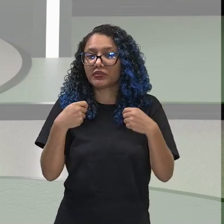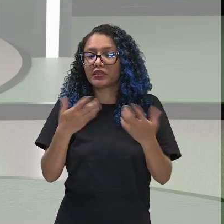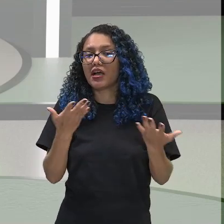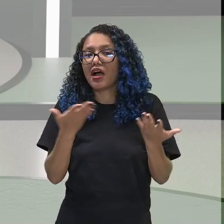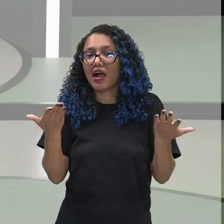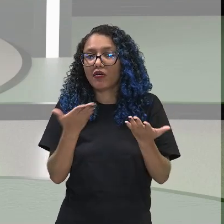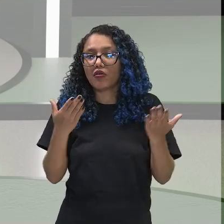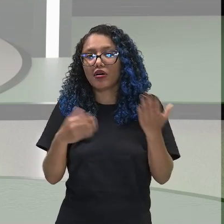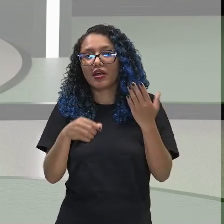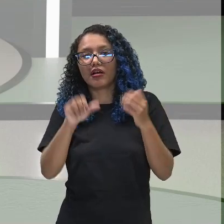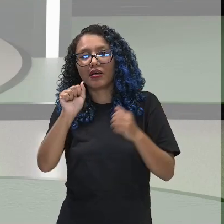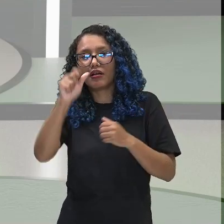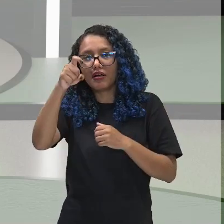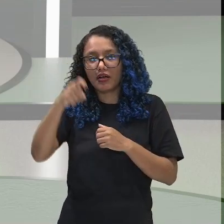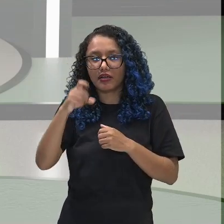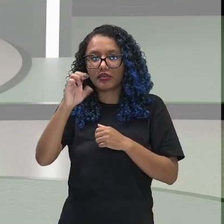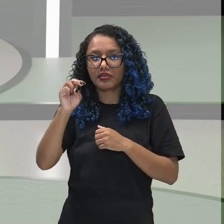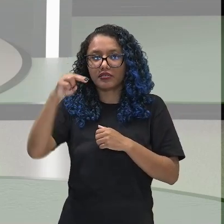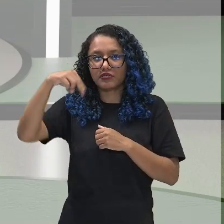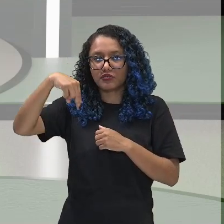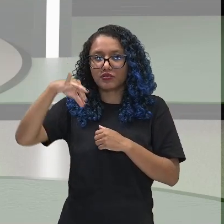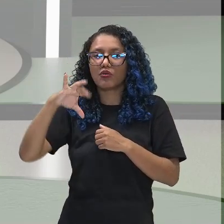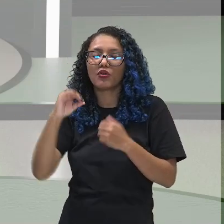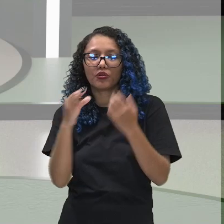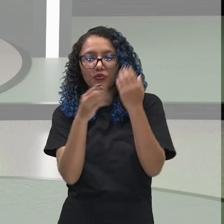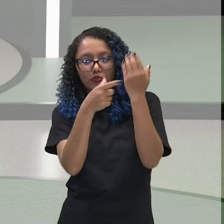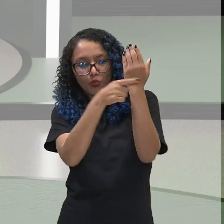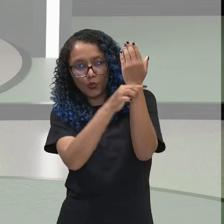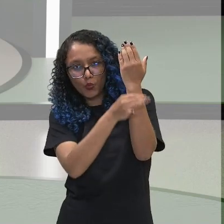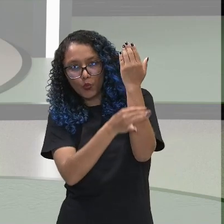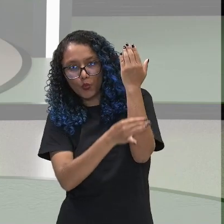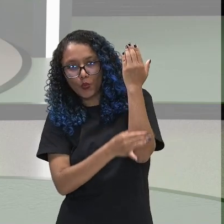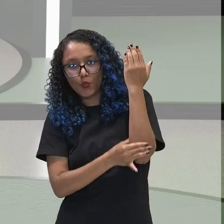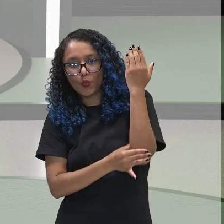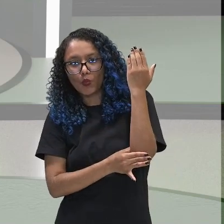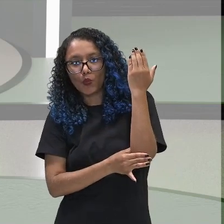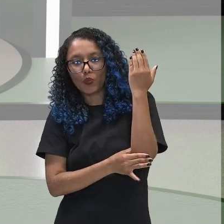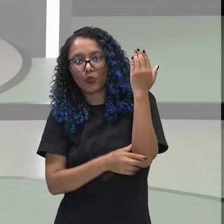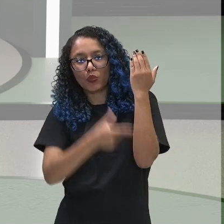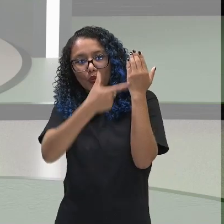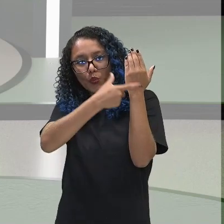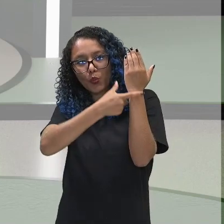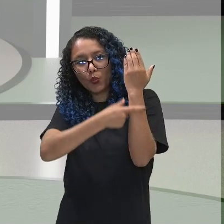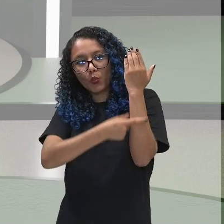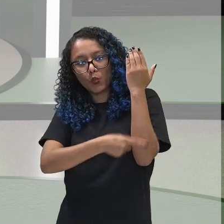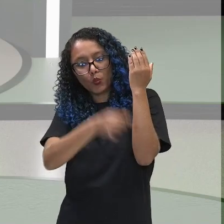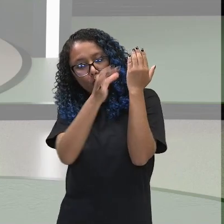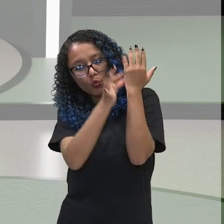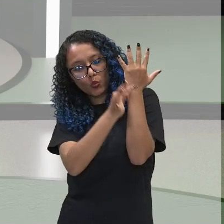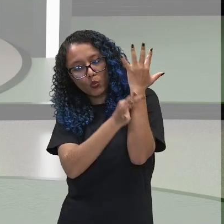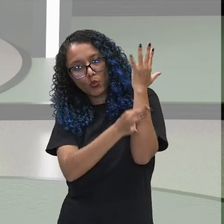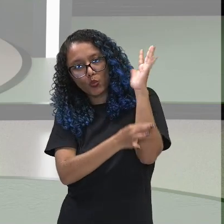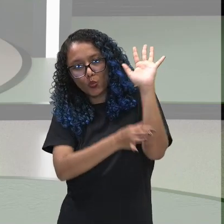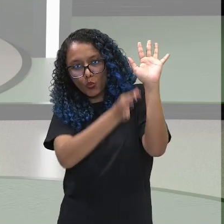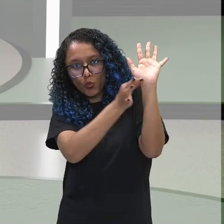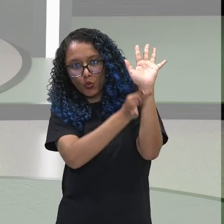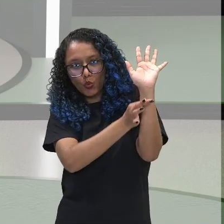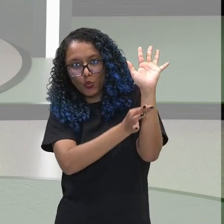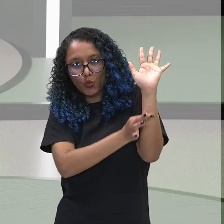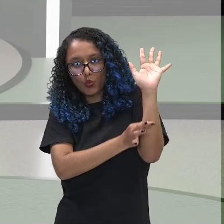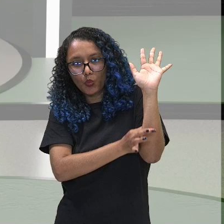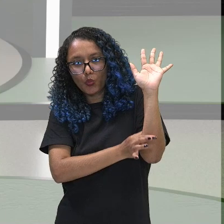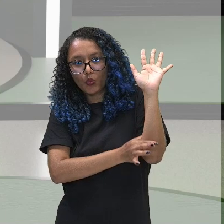olha. Vou aqui detalhar mais para vocês, ó, o axônio é esse prolongamento que você está vendo aí,